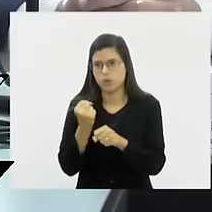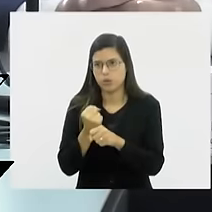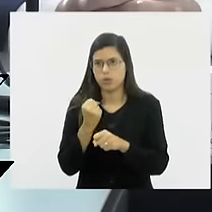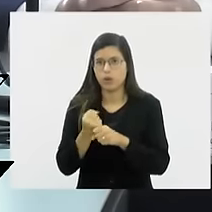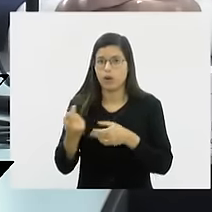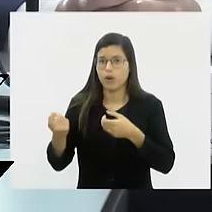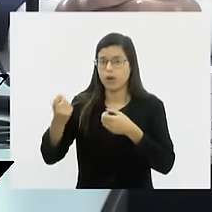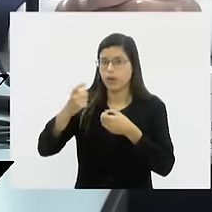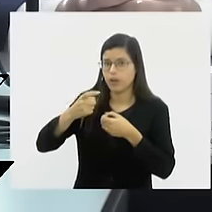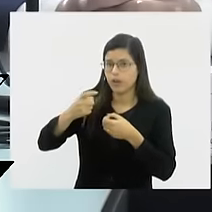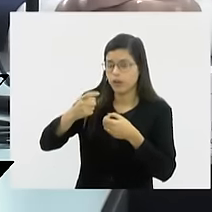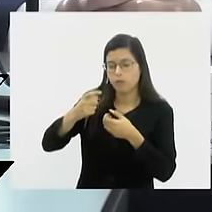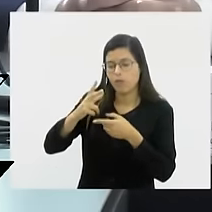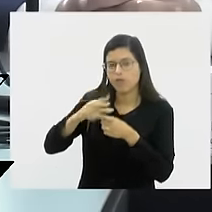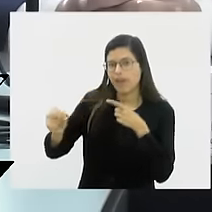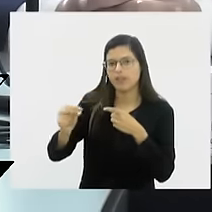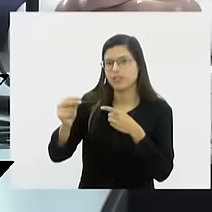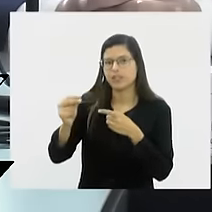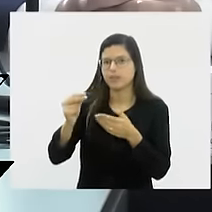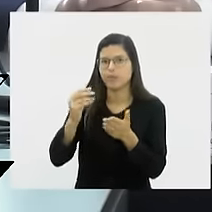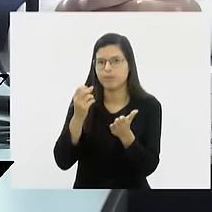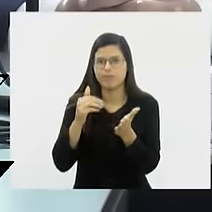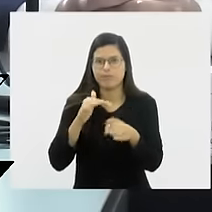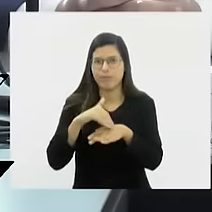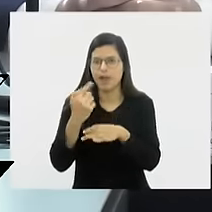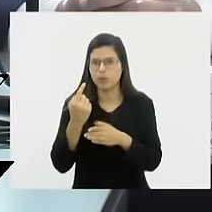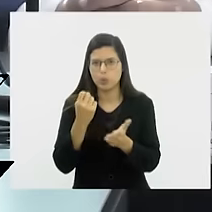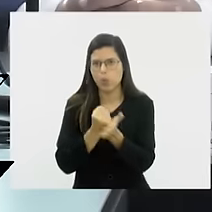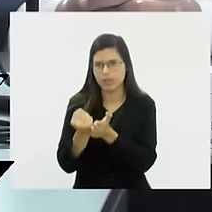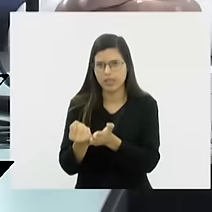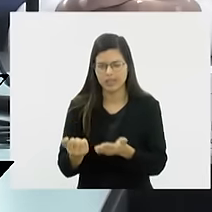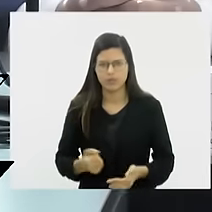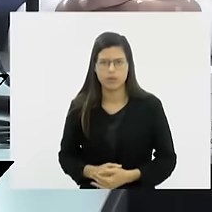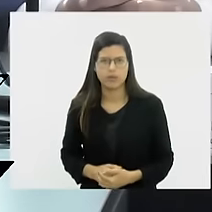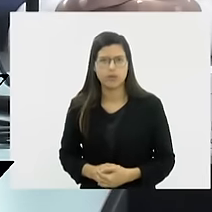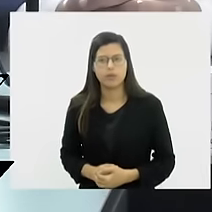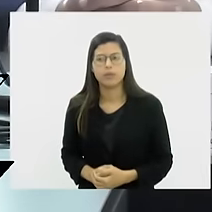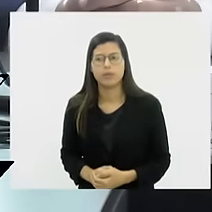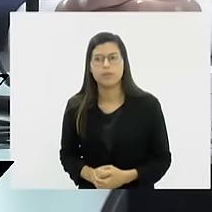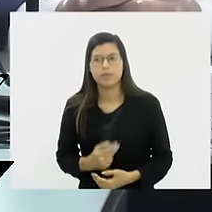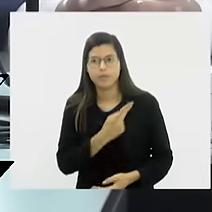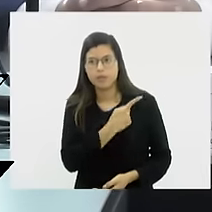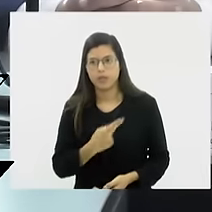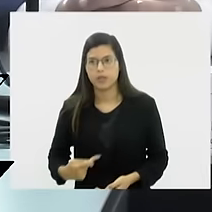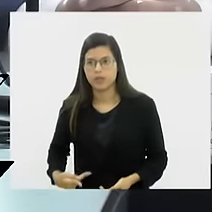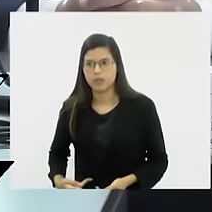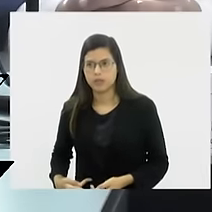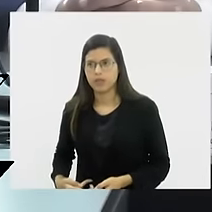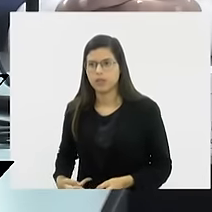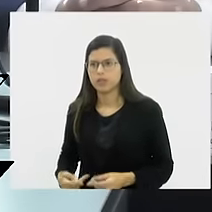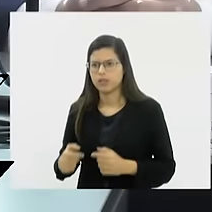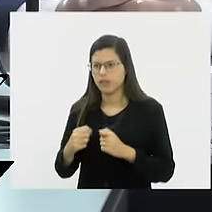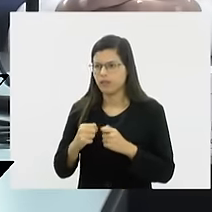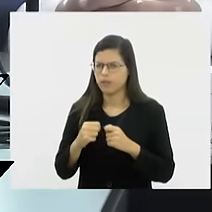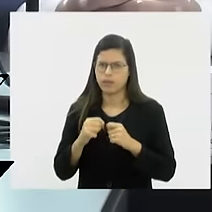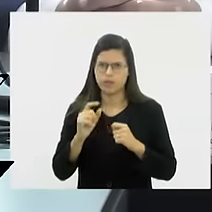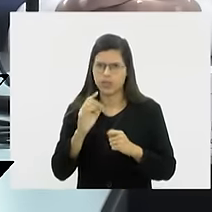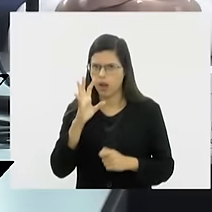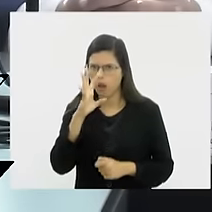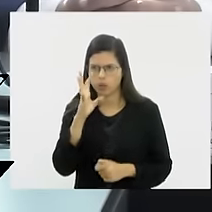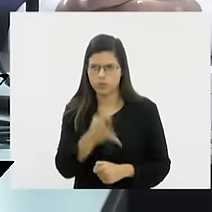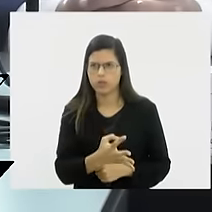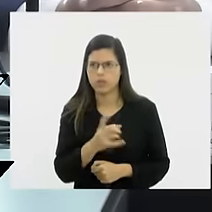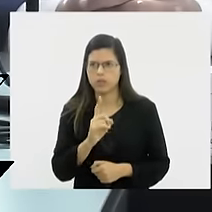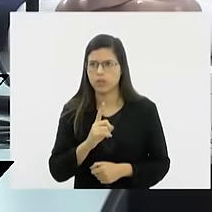mais um contrato. Presidente, isso nos direciona, e aí, sem fazer a acusação, mas põe